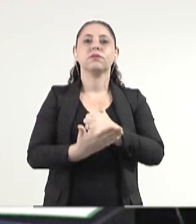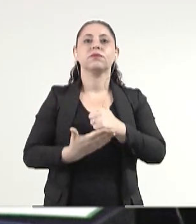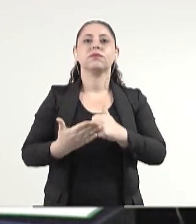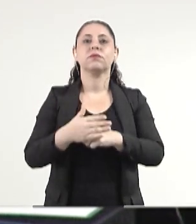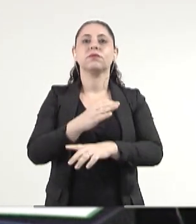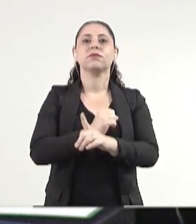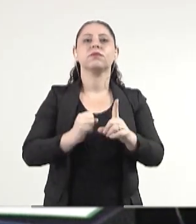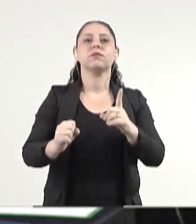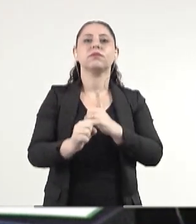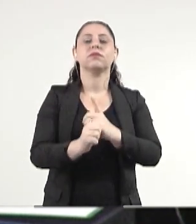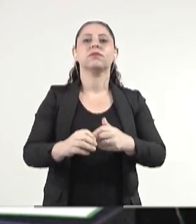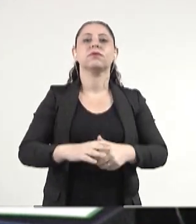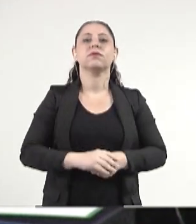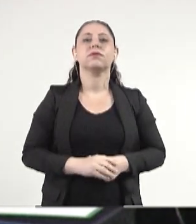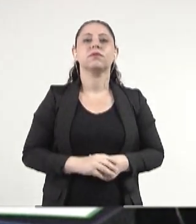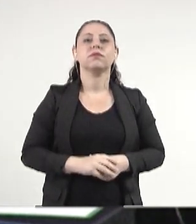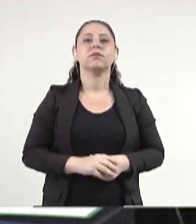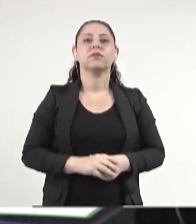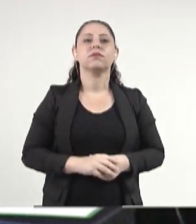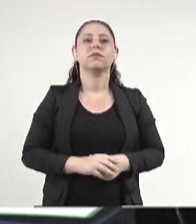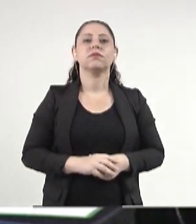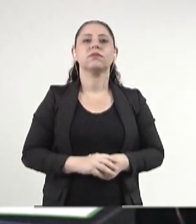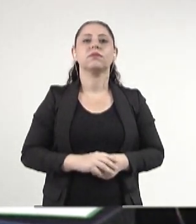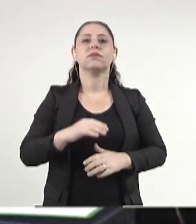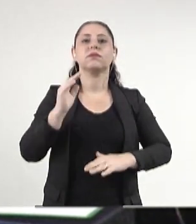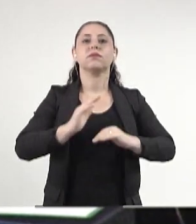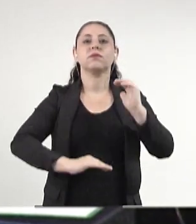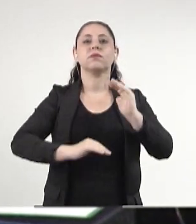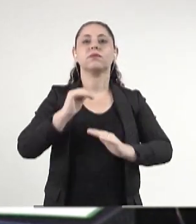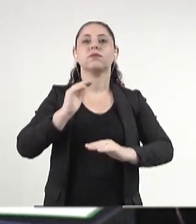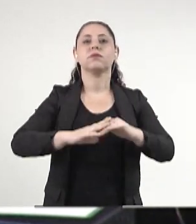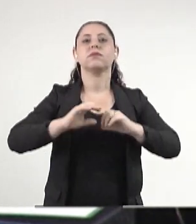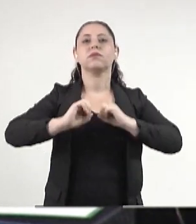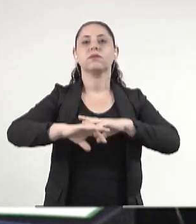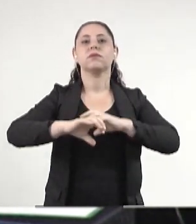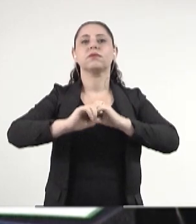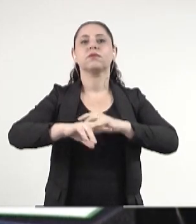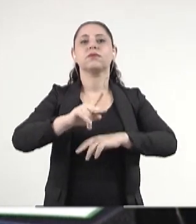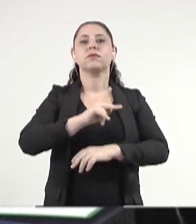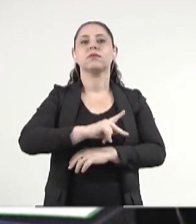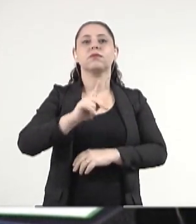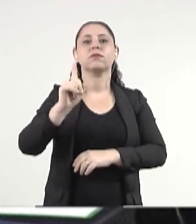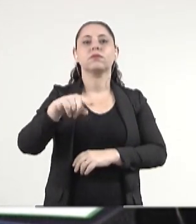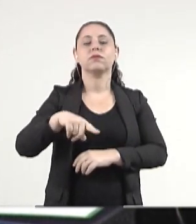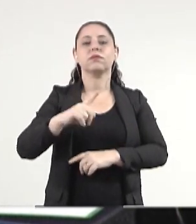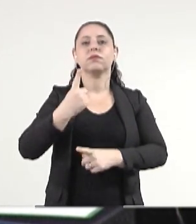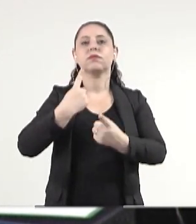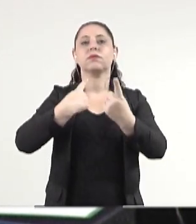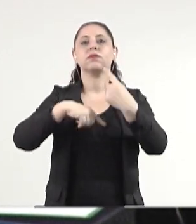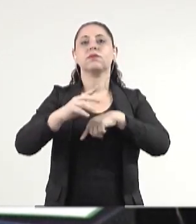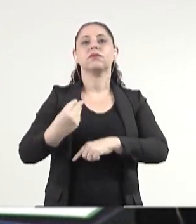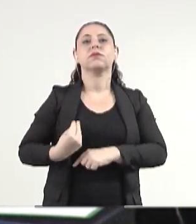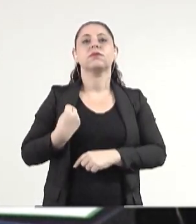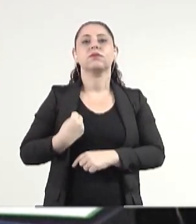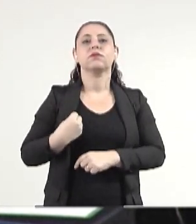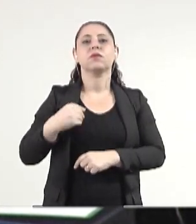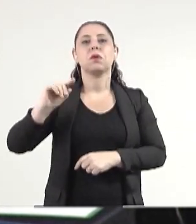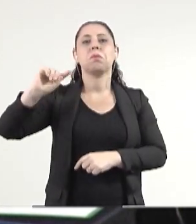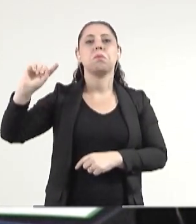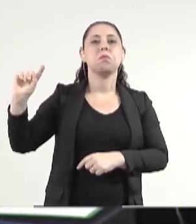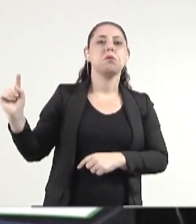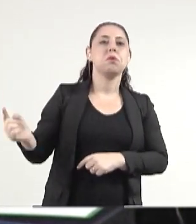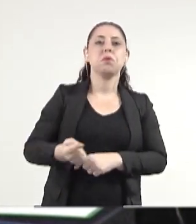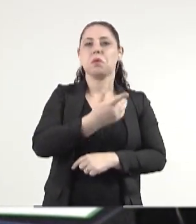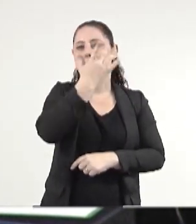nossa sociedade, os mestres, os profissionais da educação. O professor é o agente transformador na vida de milhares